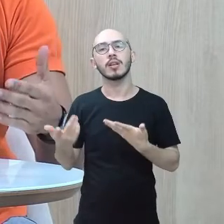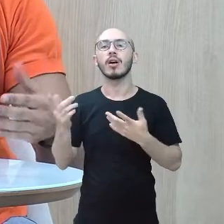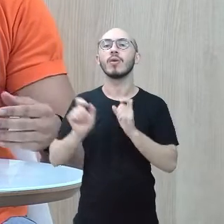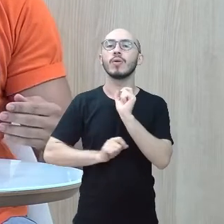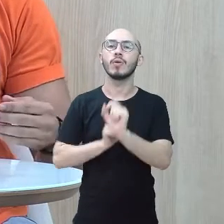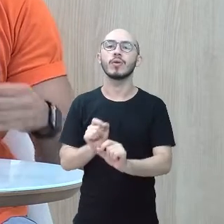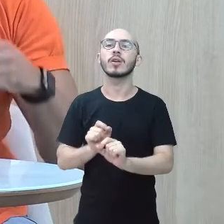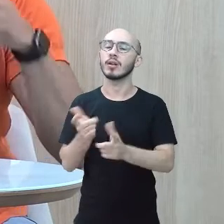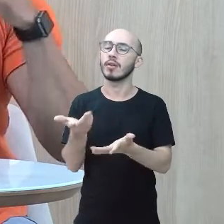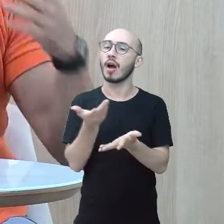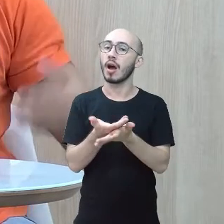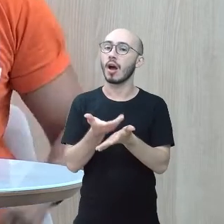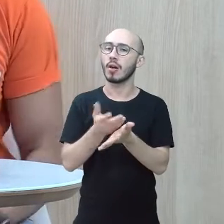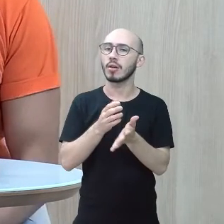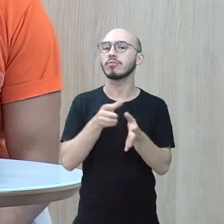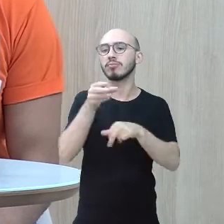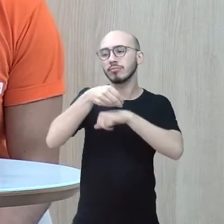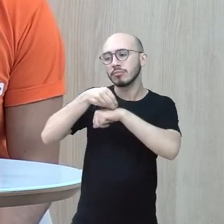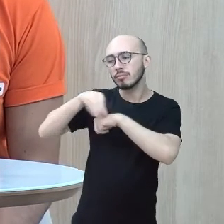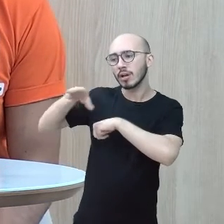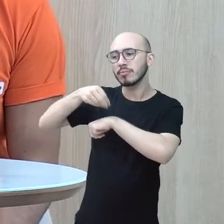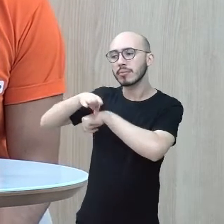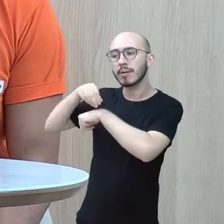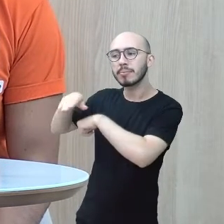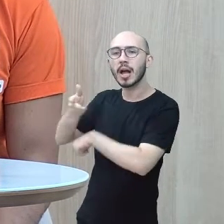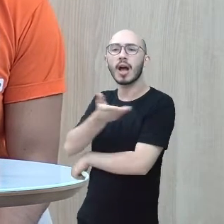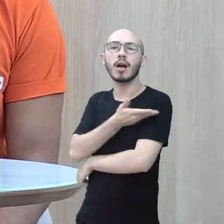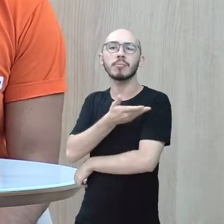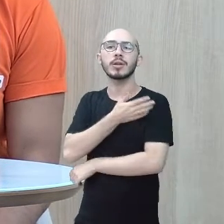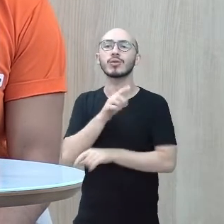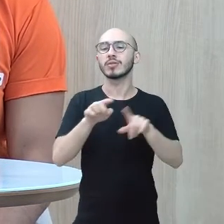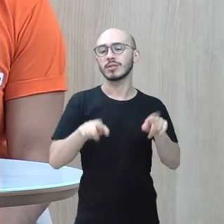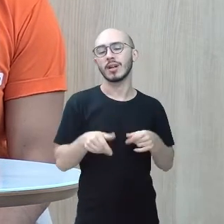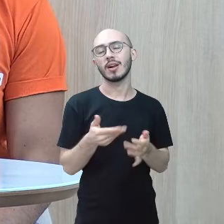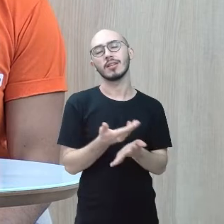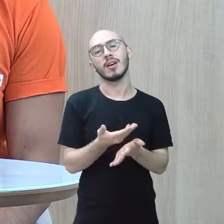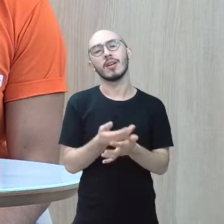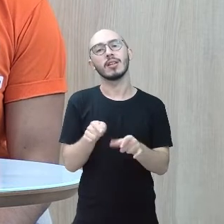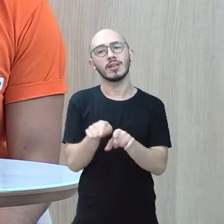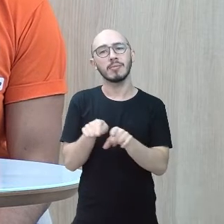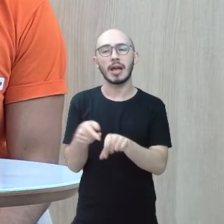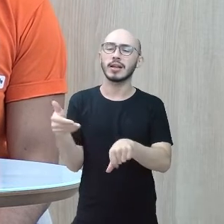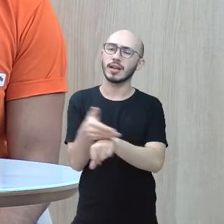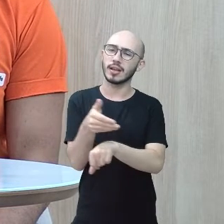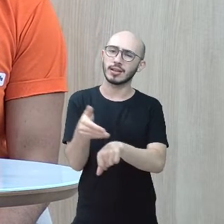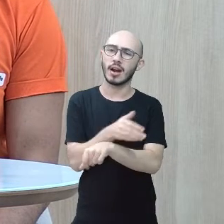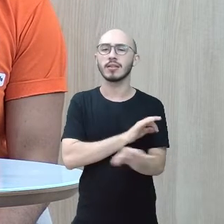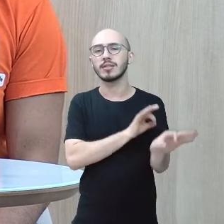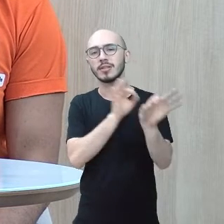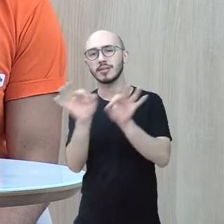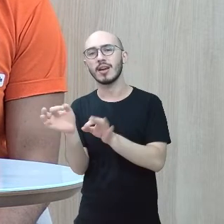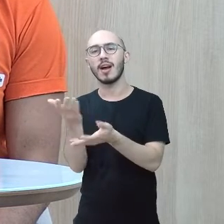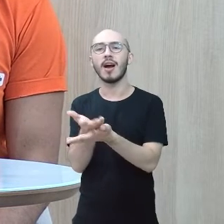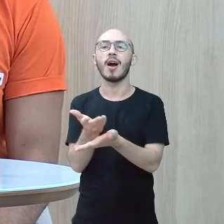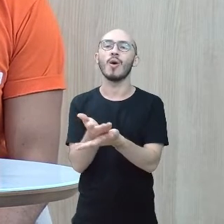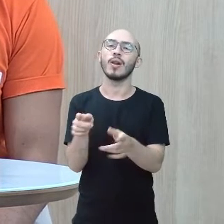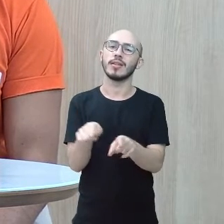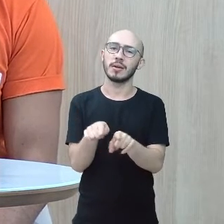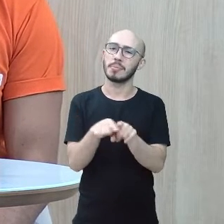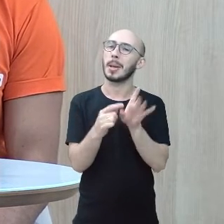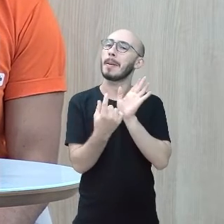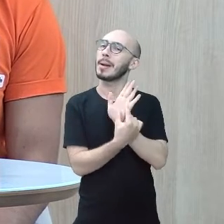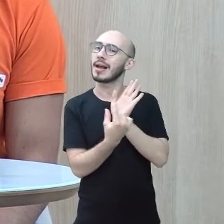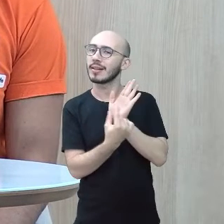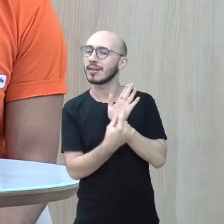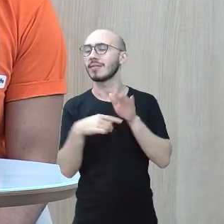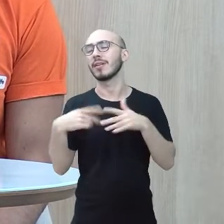essas informações e mande para o seu coleguinha aí de sala, certo? Para que ele tenha acesso à nossa aula aqui pelo